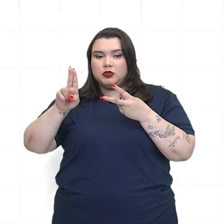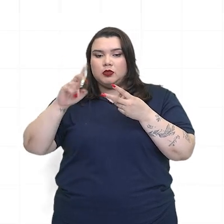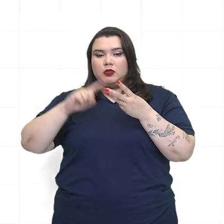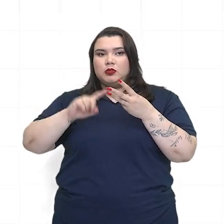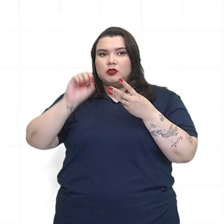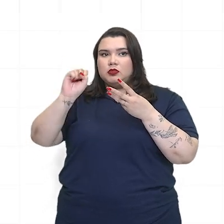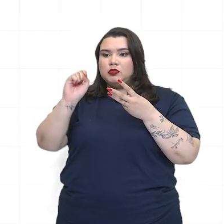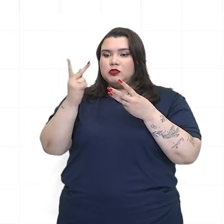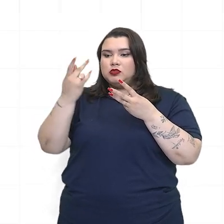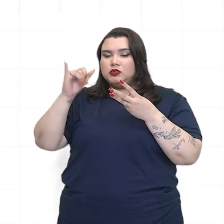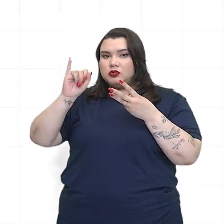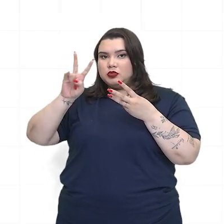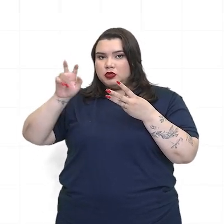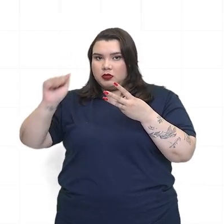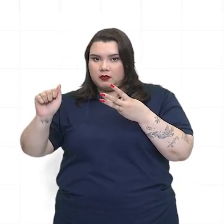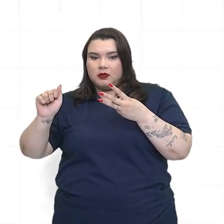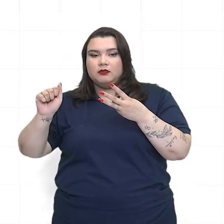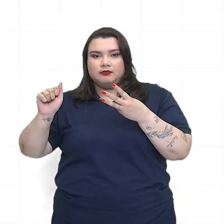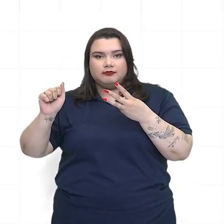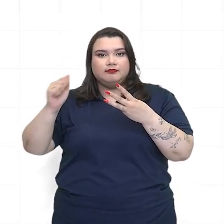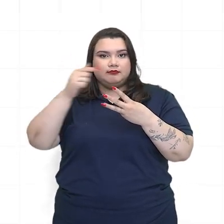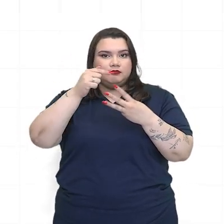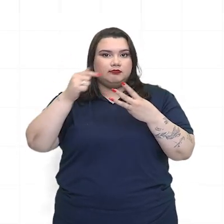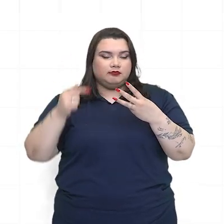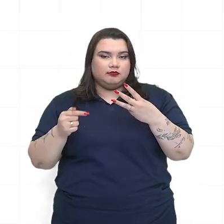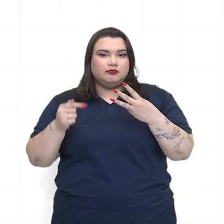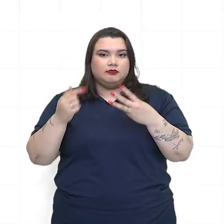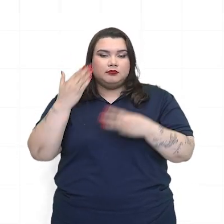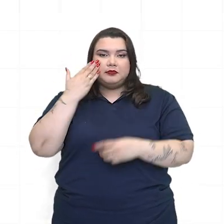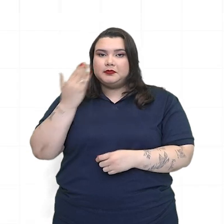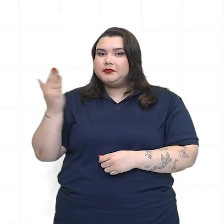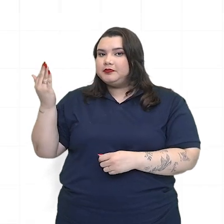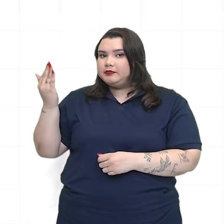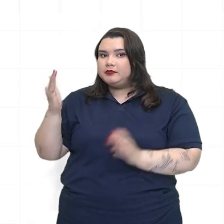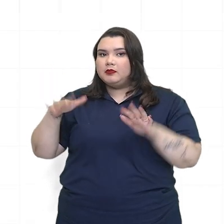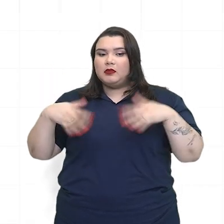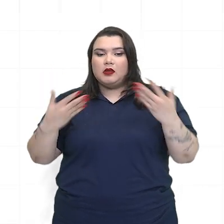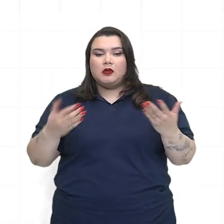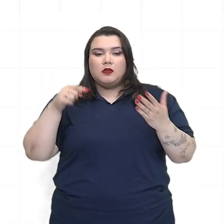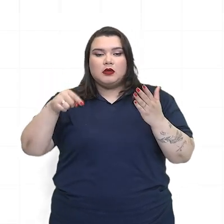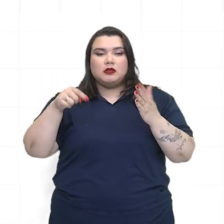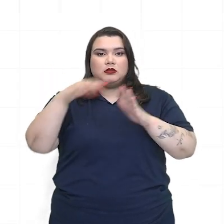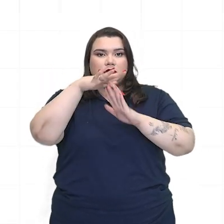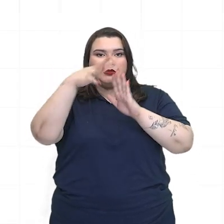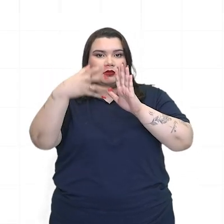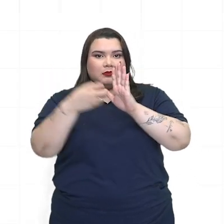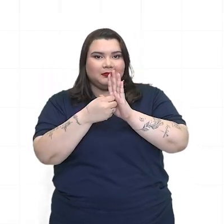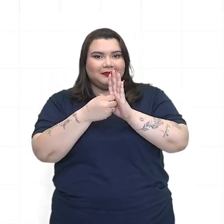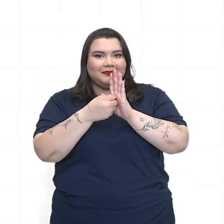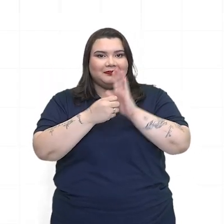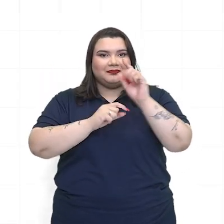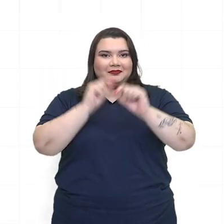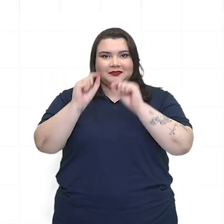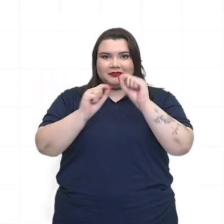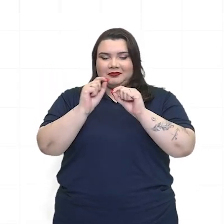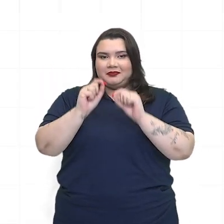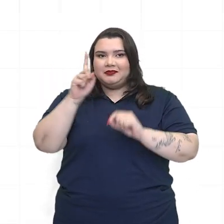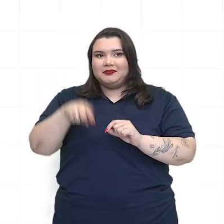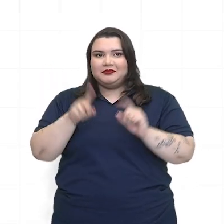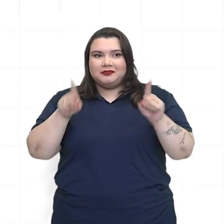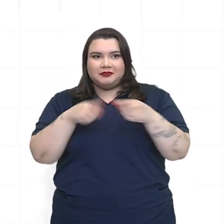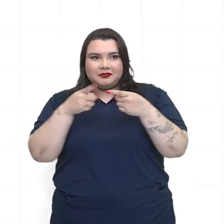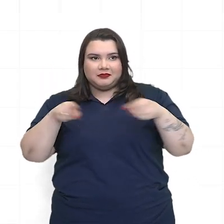o Destruidor. Então esse símbolo, que na verdade é um mantra, é uma